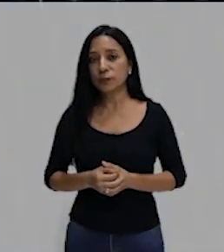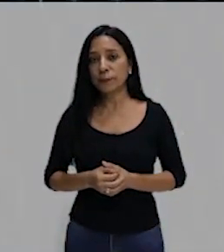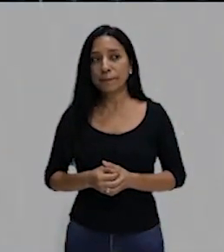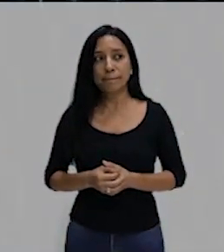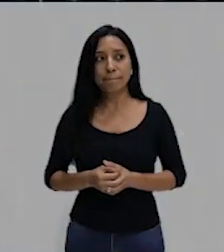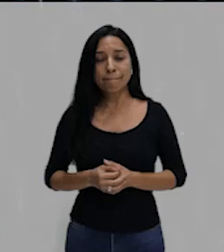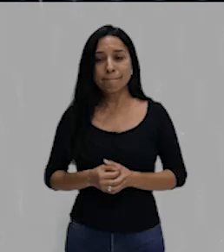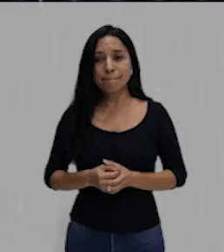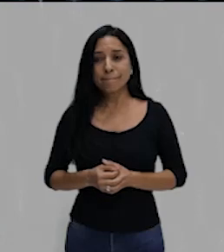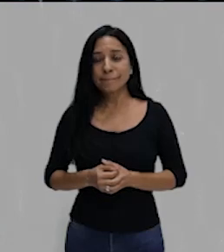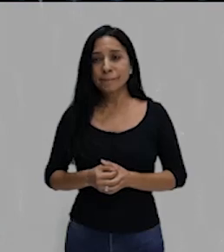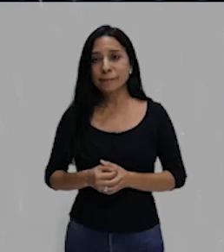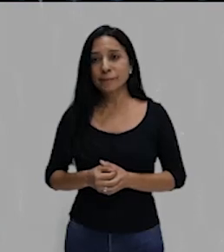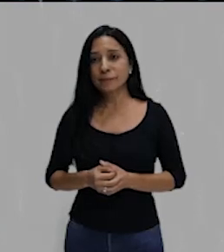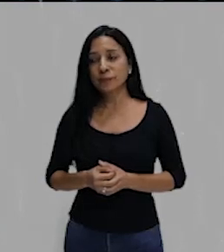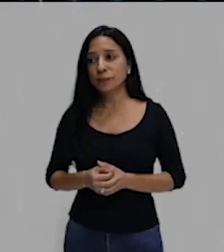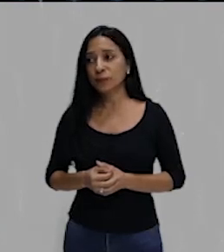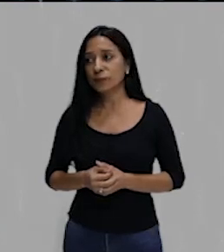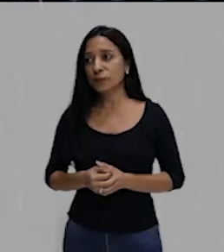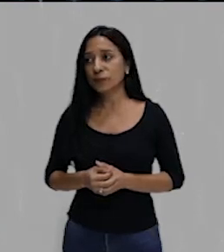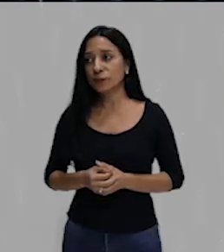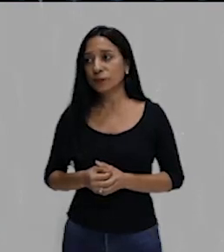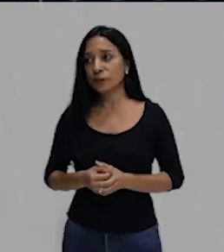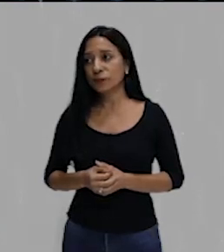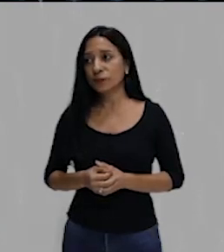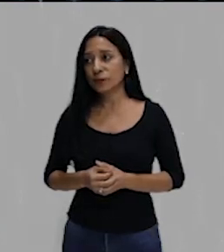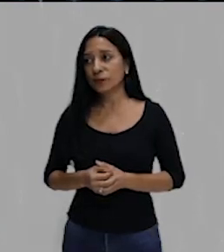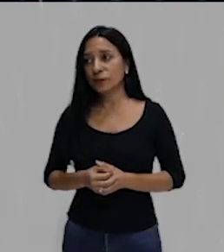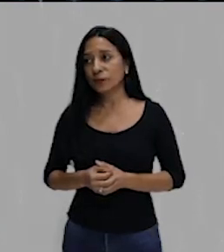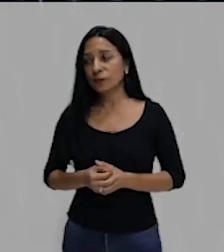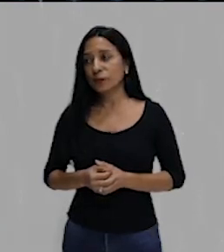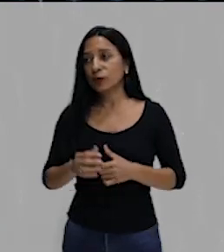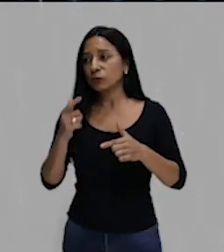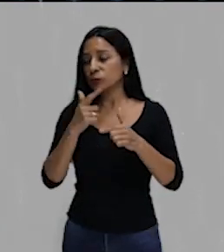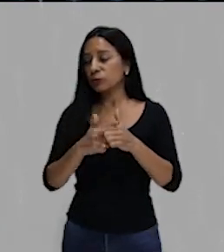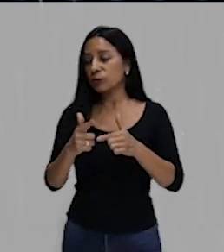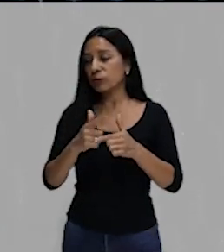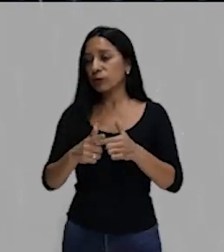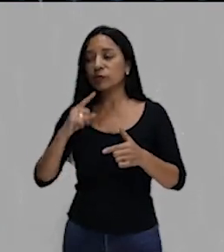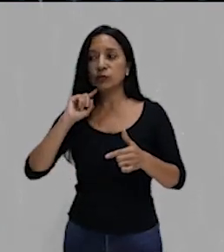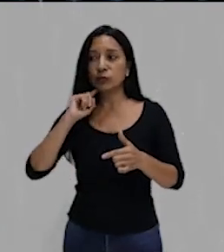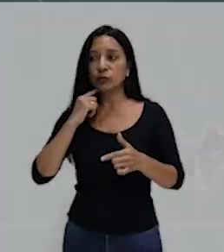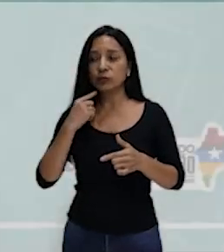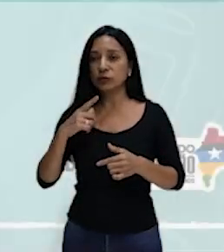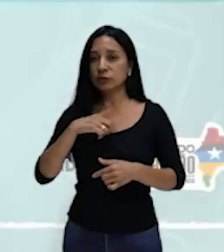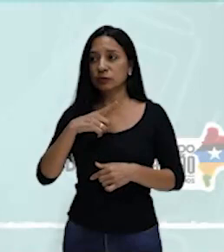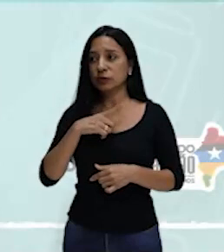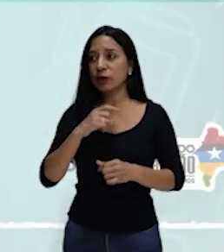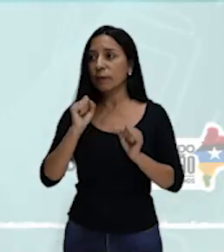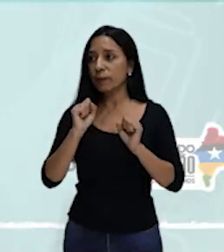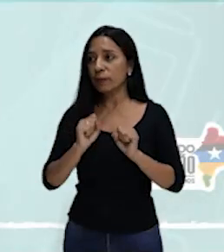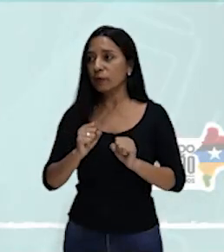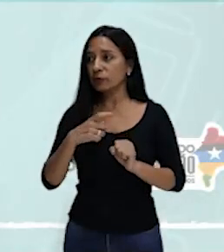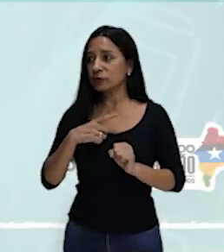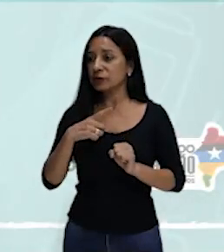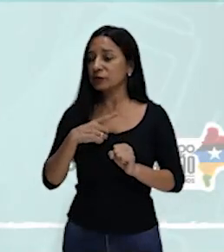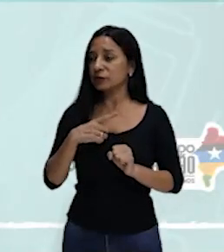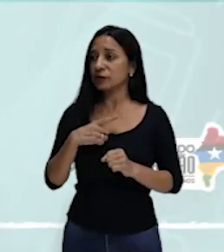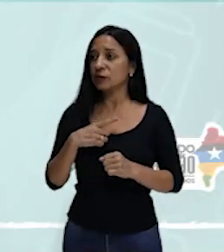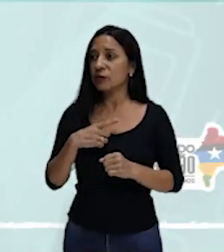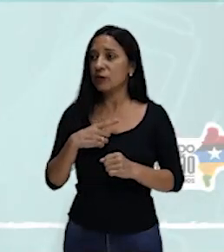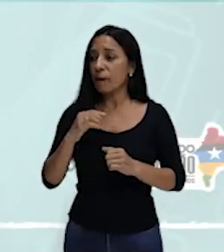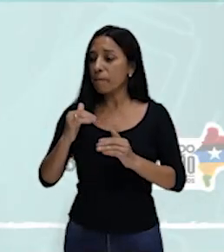Essas consequências, né, que no caso a poluição traz, ela pode gerar também outras consequências ainda maiores, como por